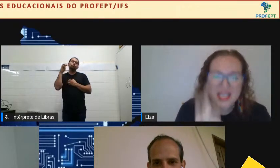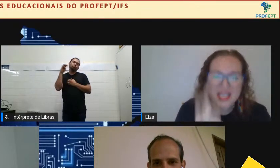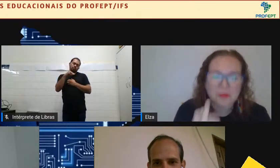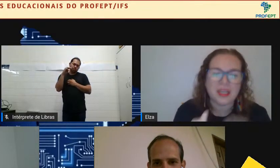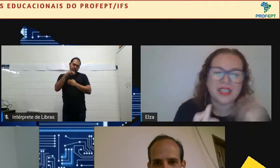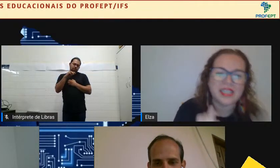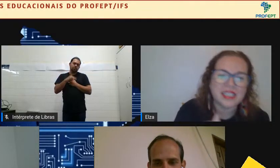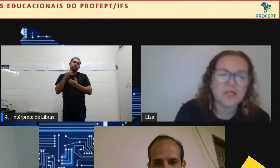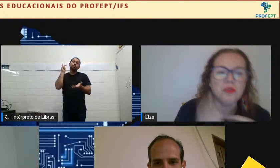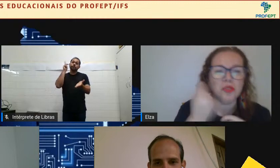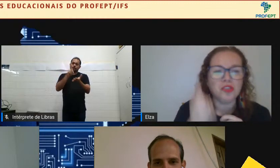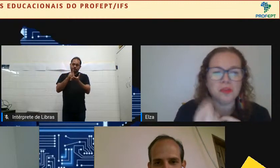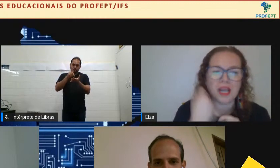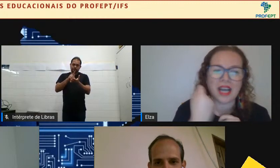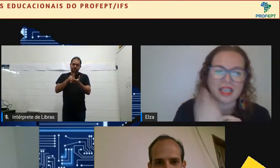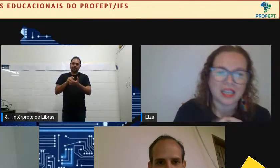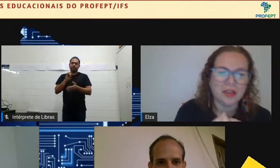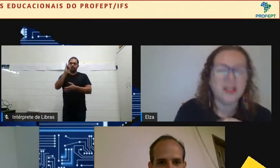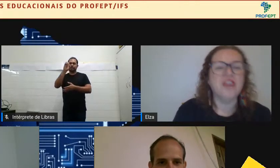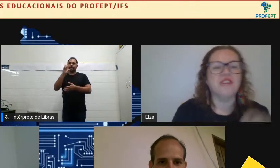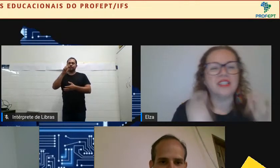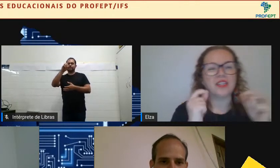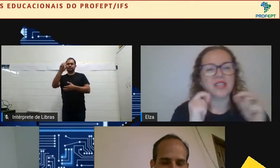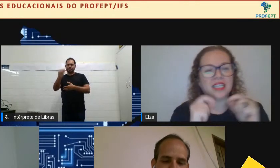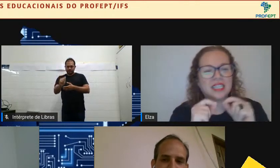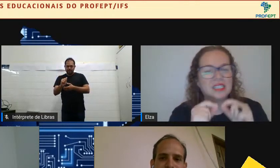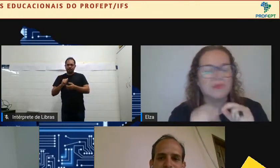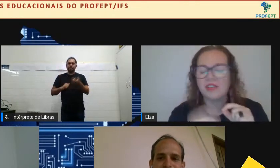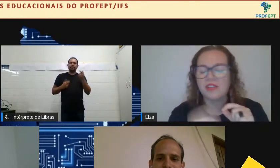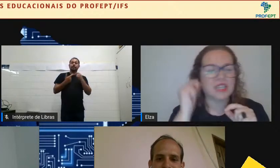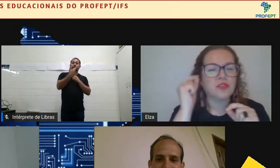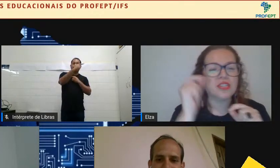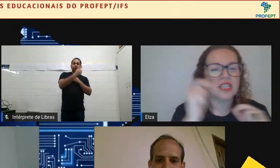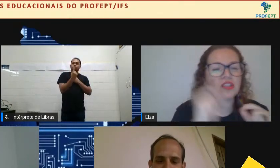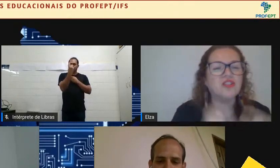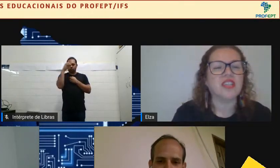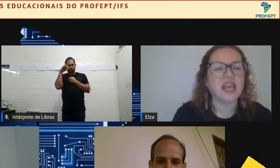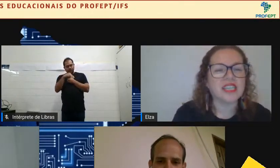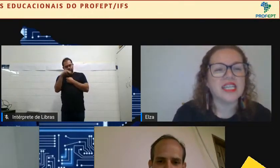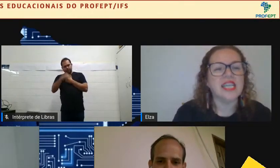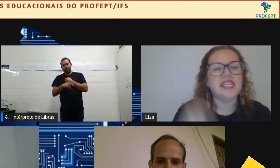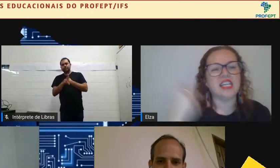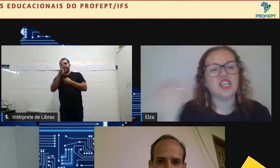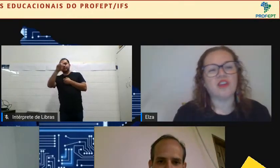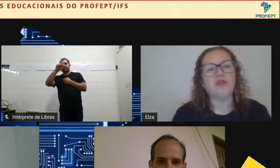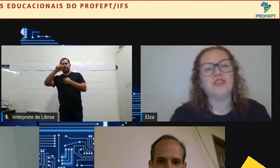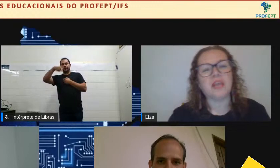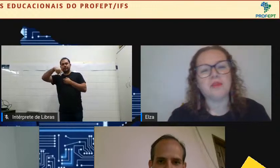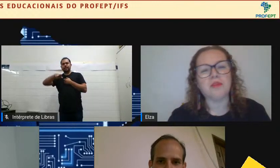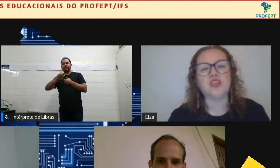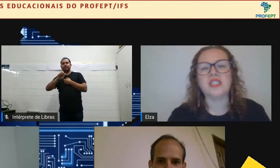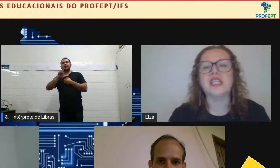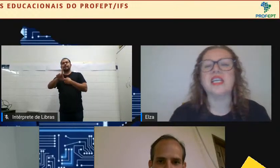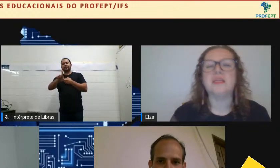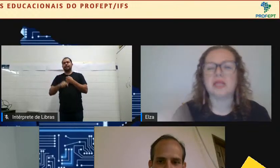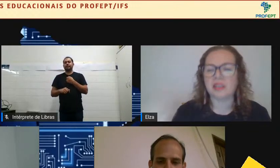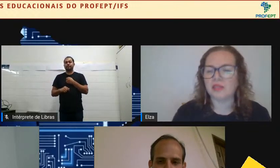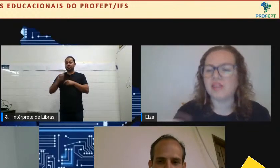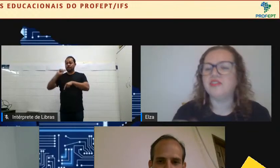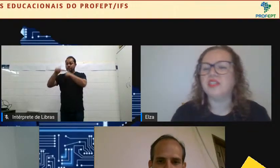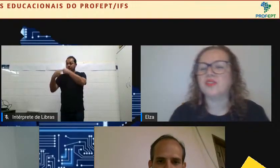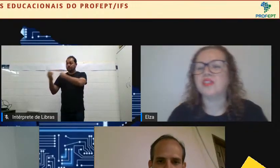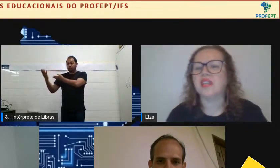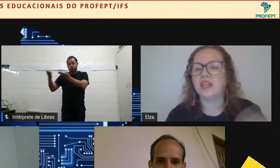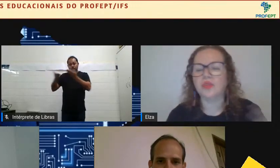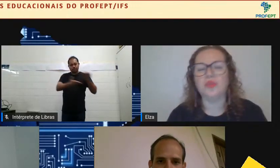minutinho mesmo para a Ieda, um minutinho para a Raquel, fazer as considerações finais, e a gente vai convidar a professora Silene para dar